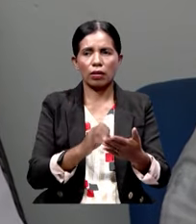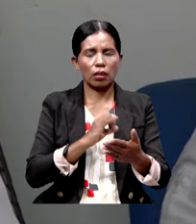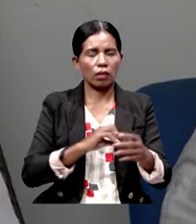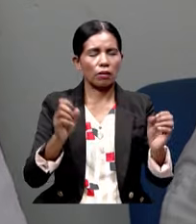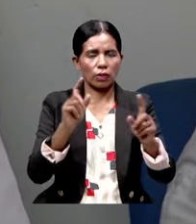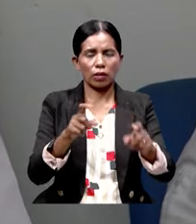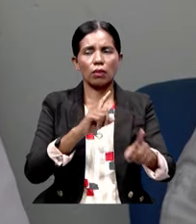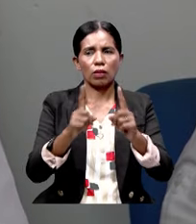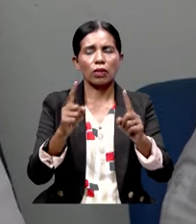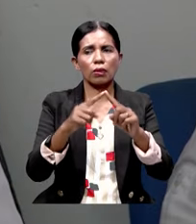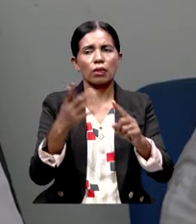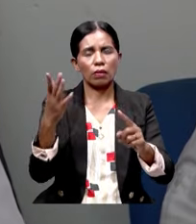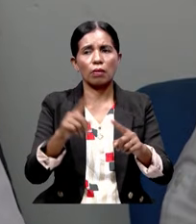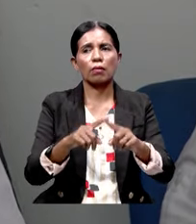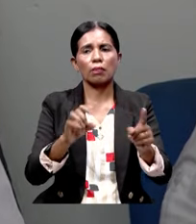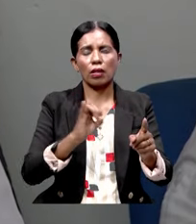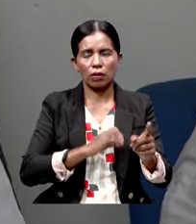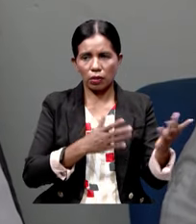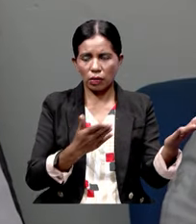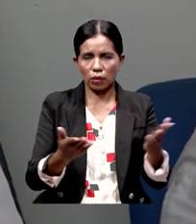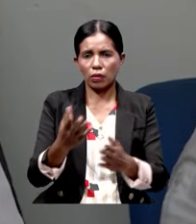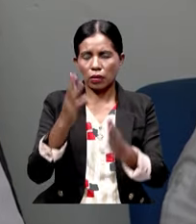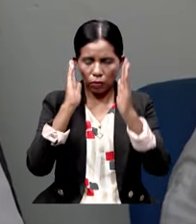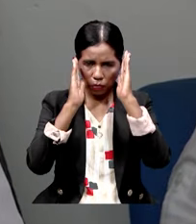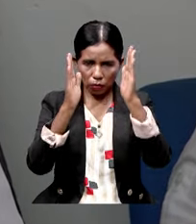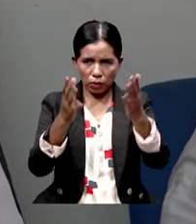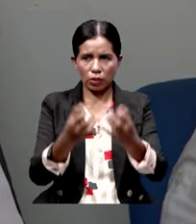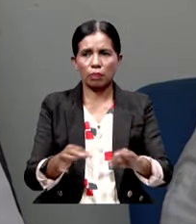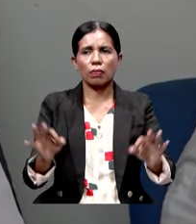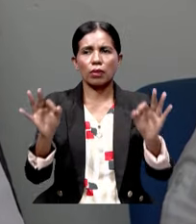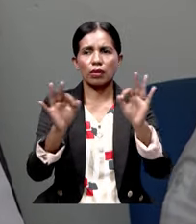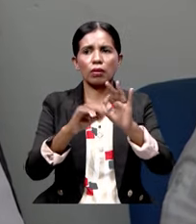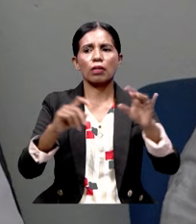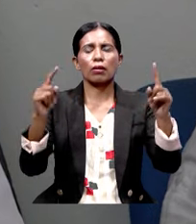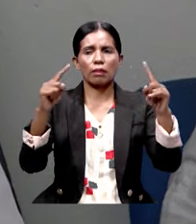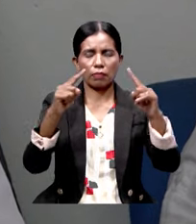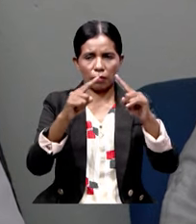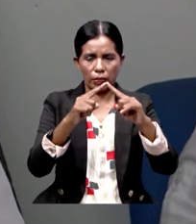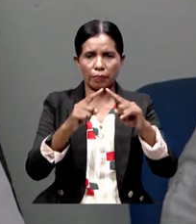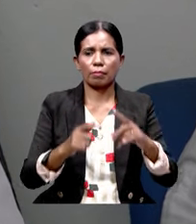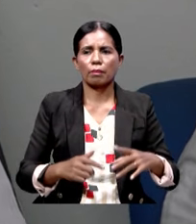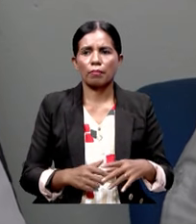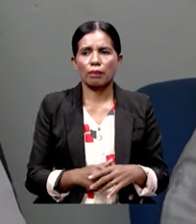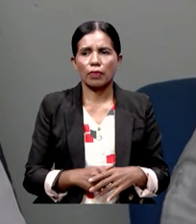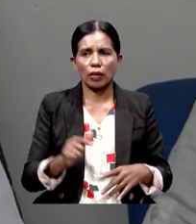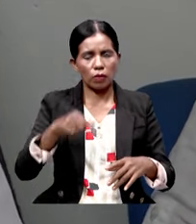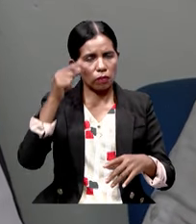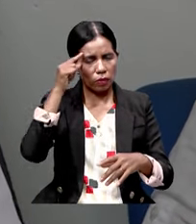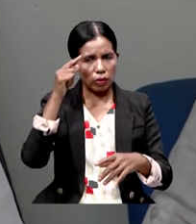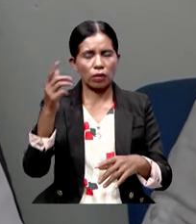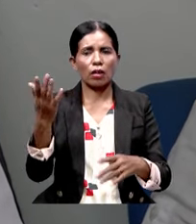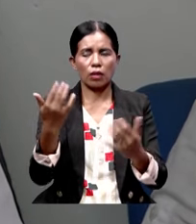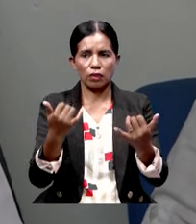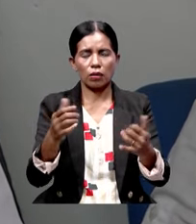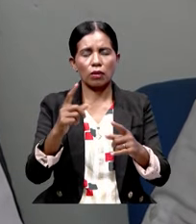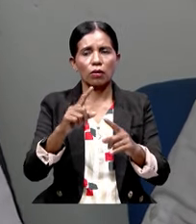ainda. Mas veja o cara glória, ita pode tirar nem atenção principal, valeu e a governo atual. E fulano